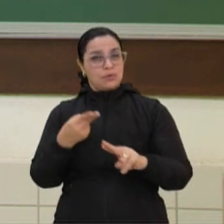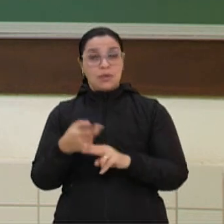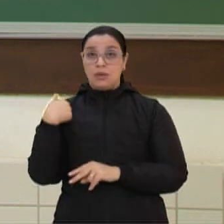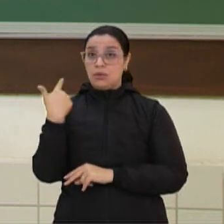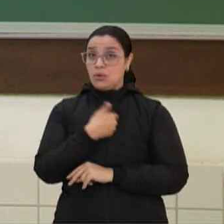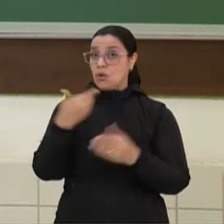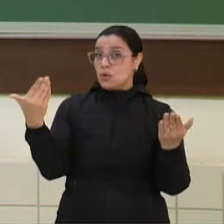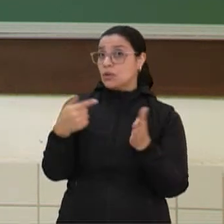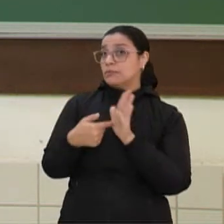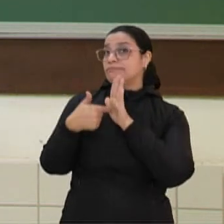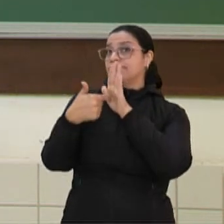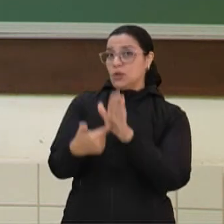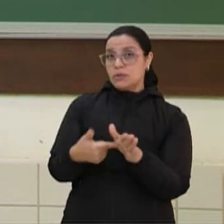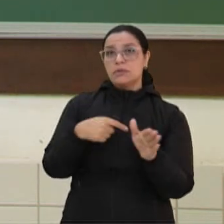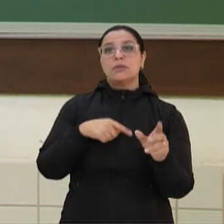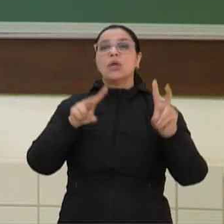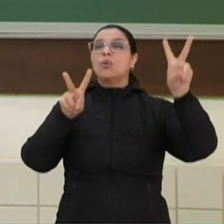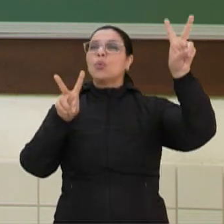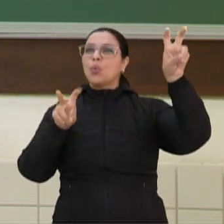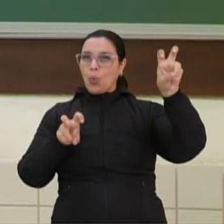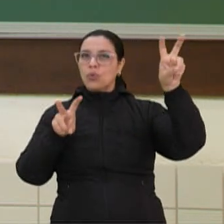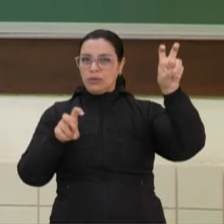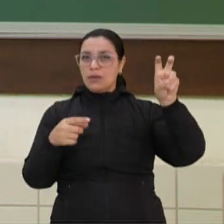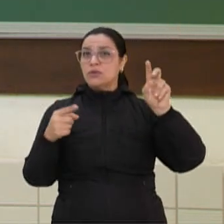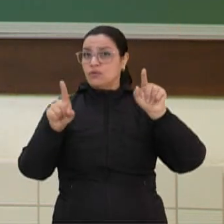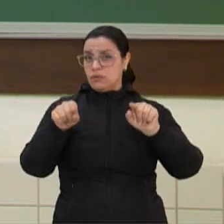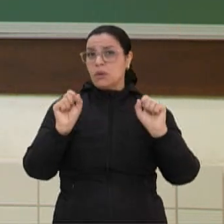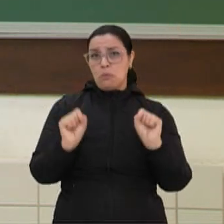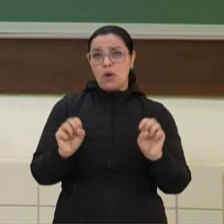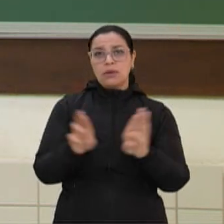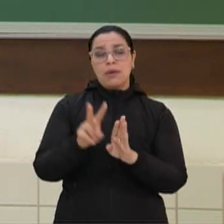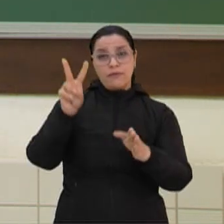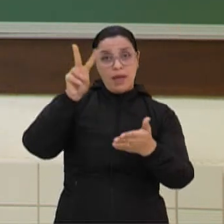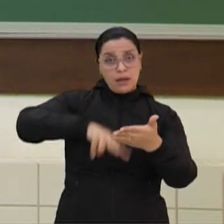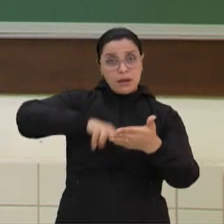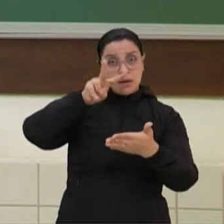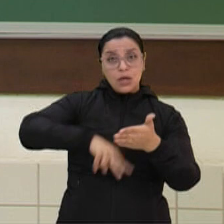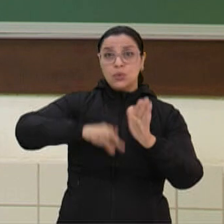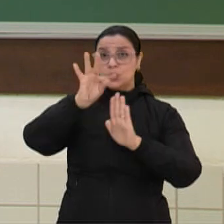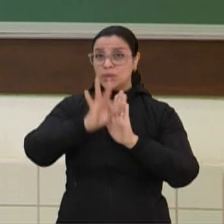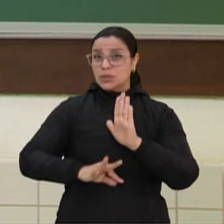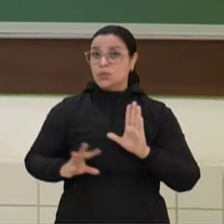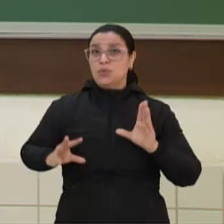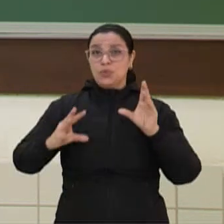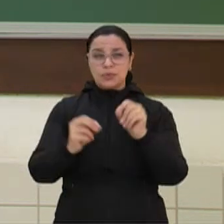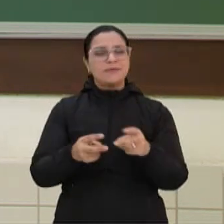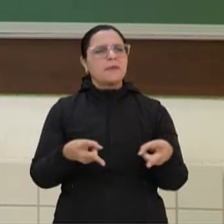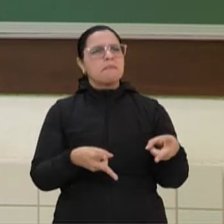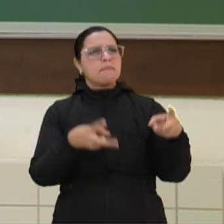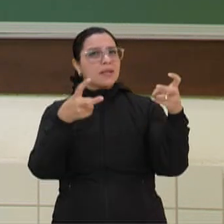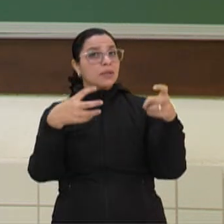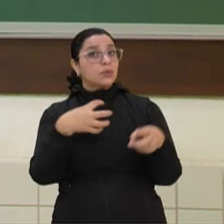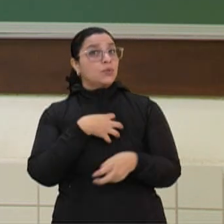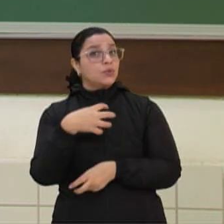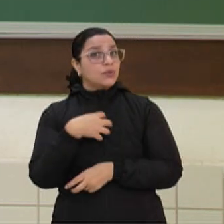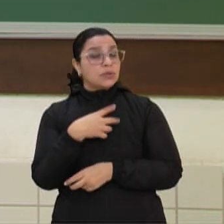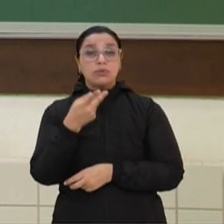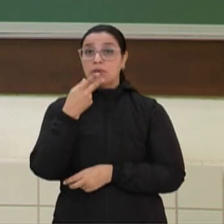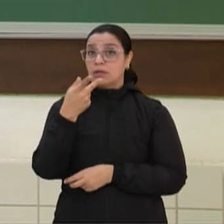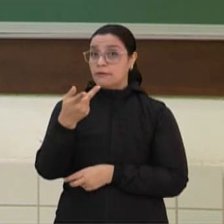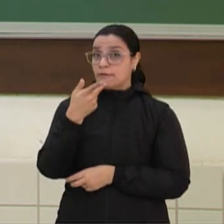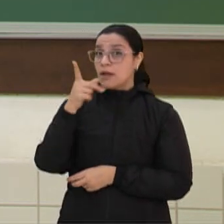destaquei esse fragmento, mas se você reler a crônica, você vai observar que tem